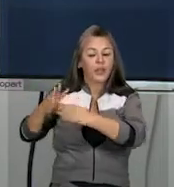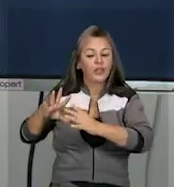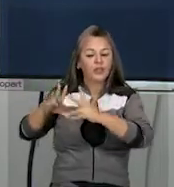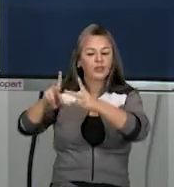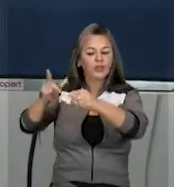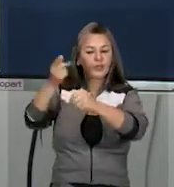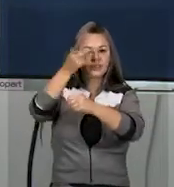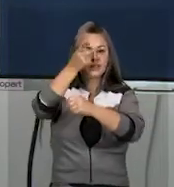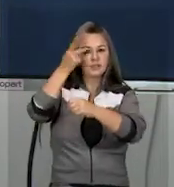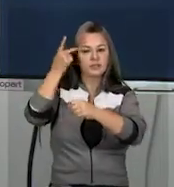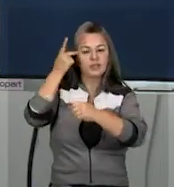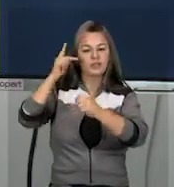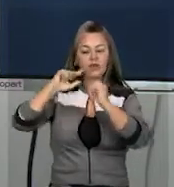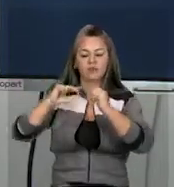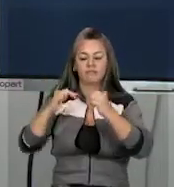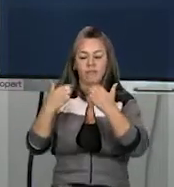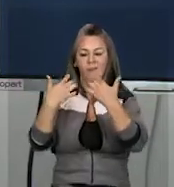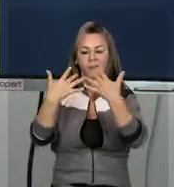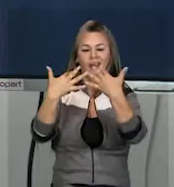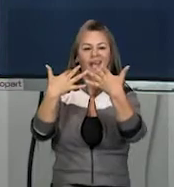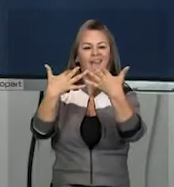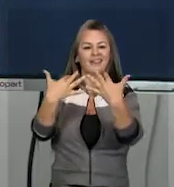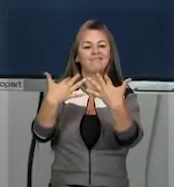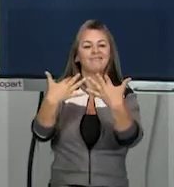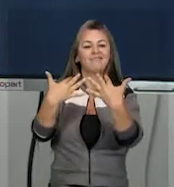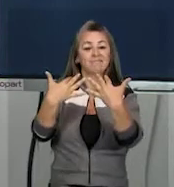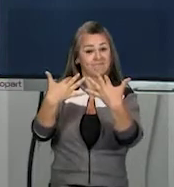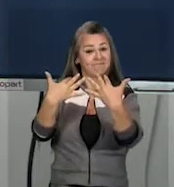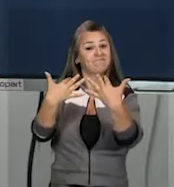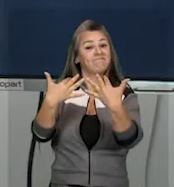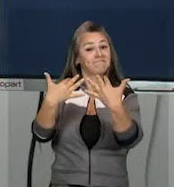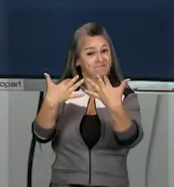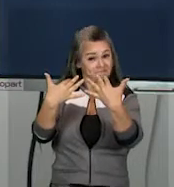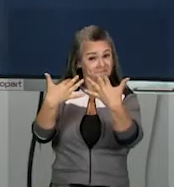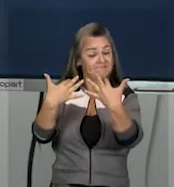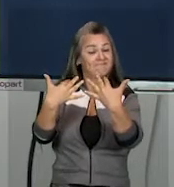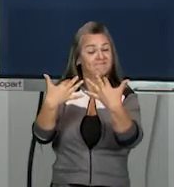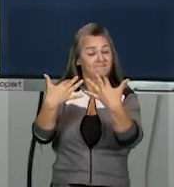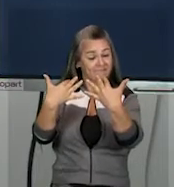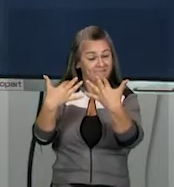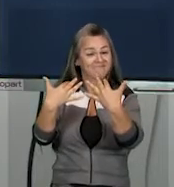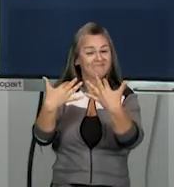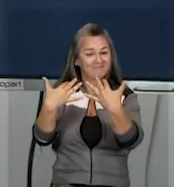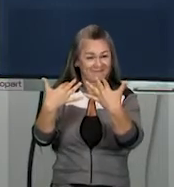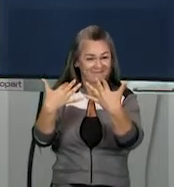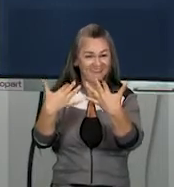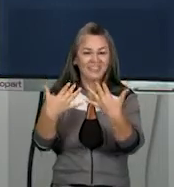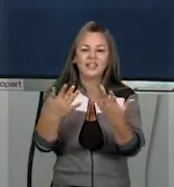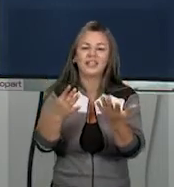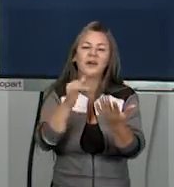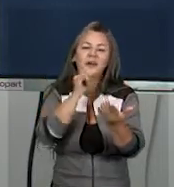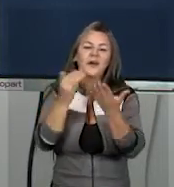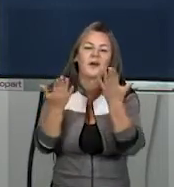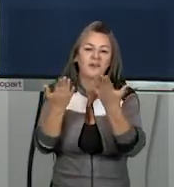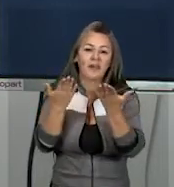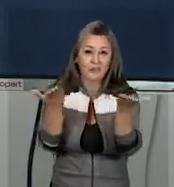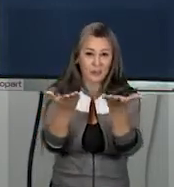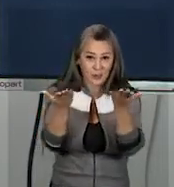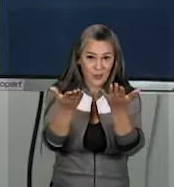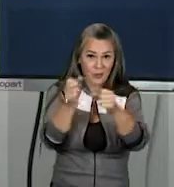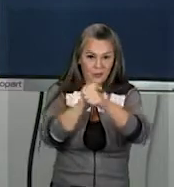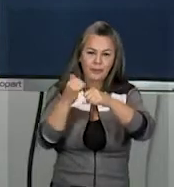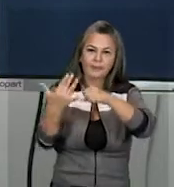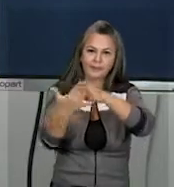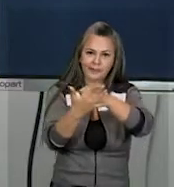atividades comerciais, elas aconteciam em função do teatro que ia ser apresentado, encenado. Porque os